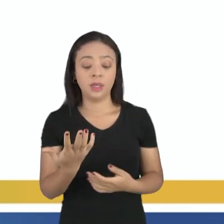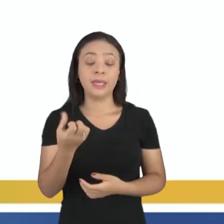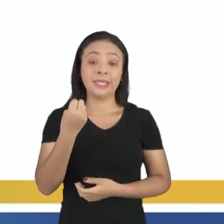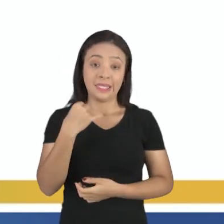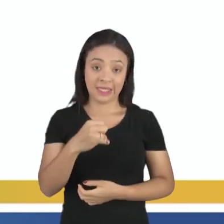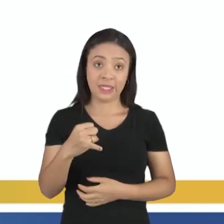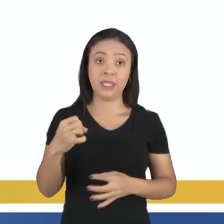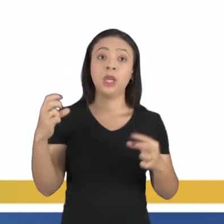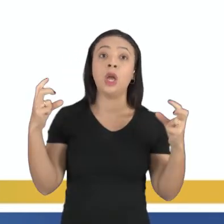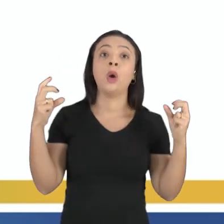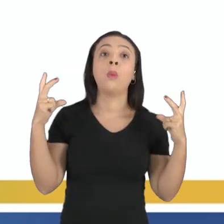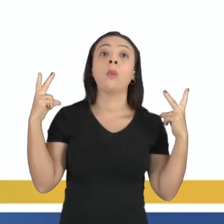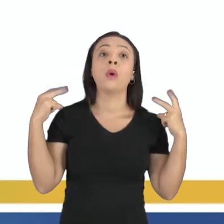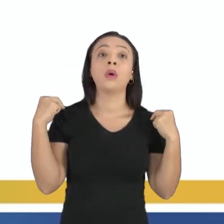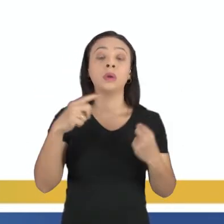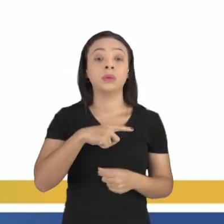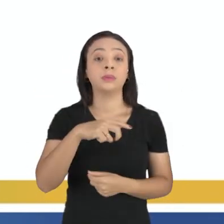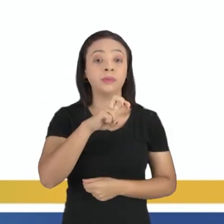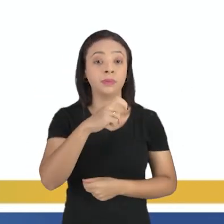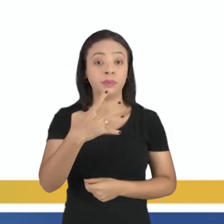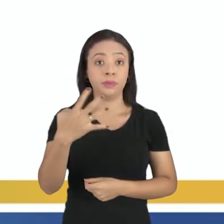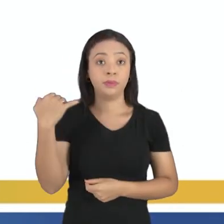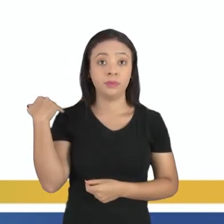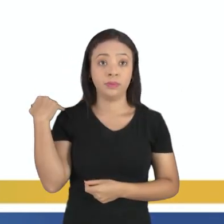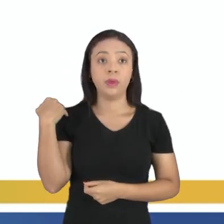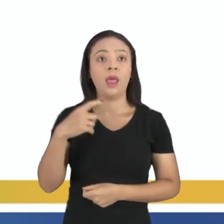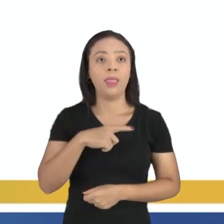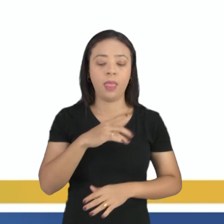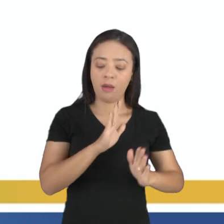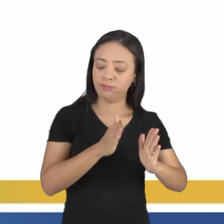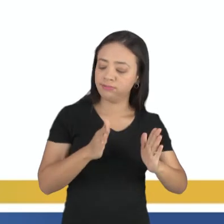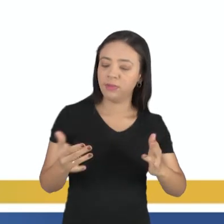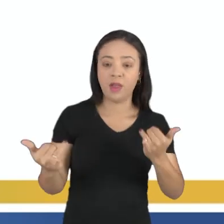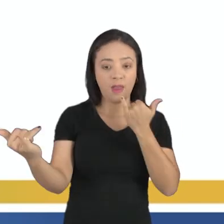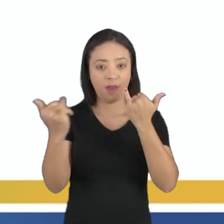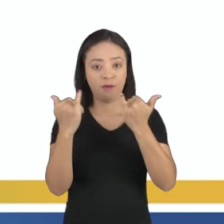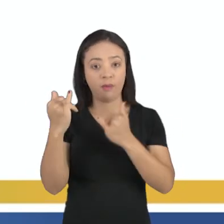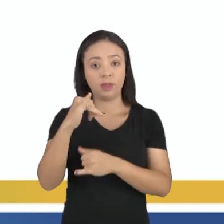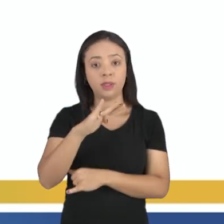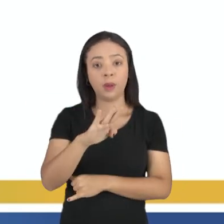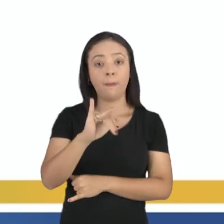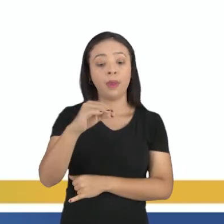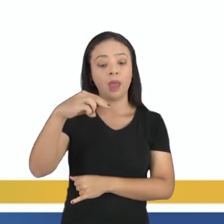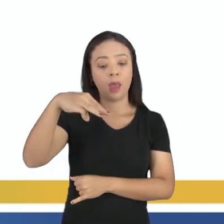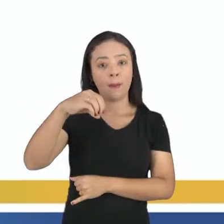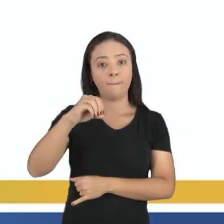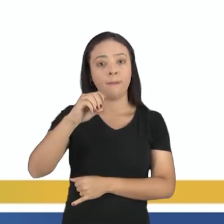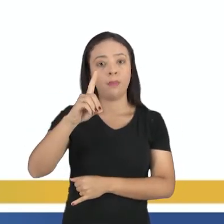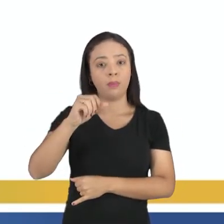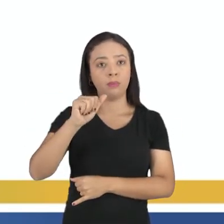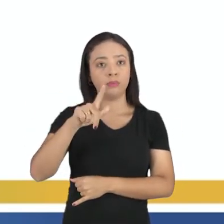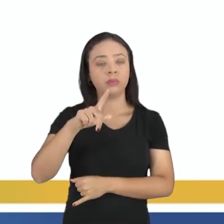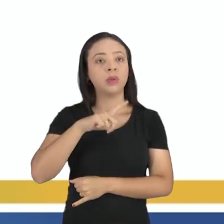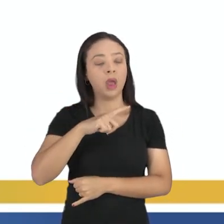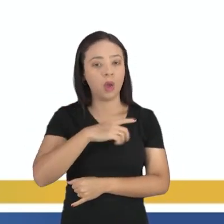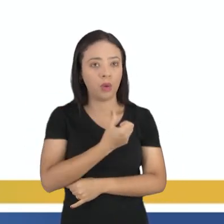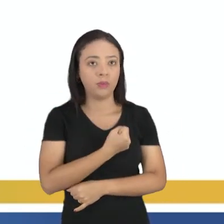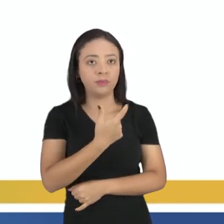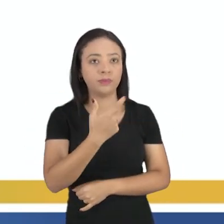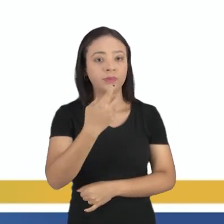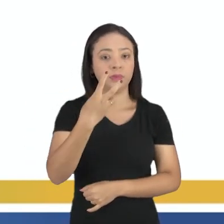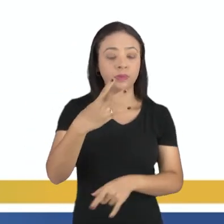motorista tiver 54 anos, teremos aí uma sequência de dados bimodal, né? Com duas modas, o número 23 e o